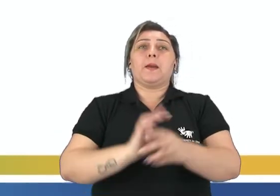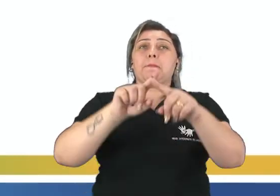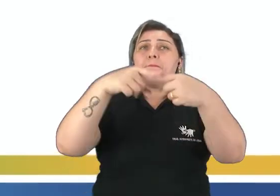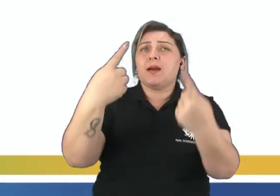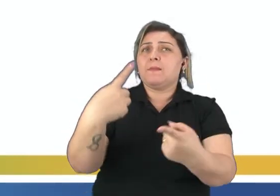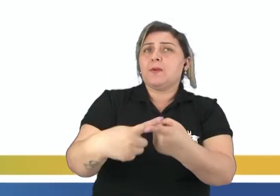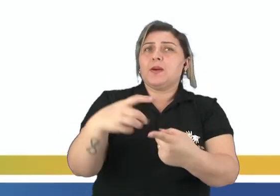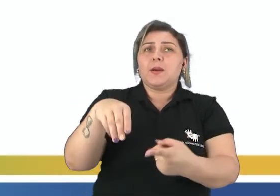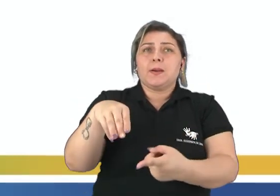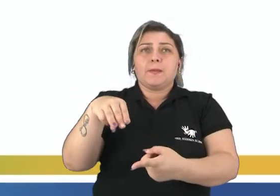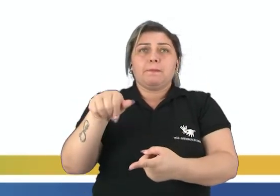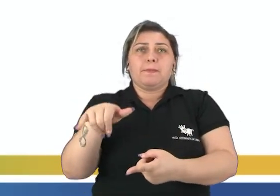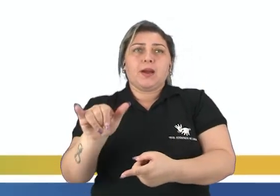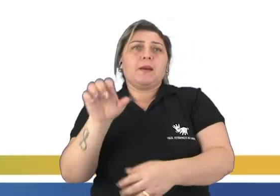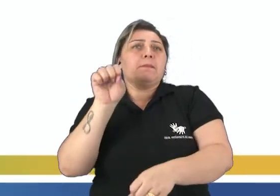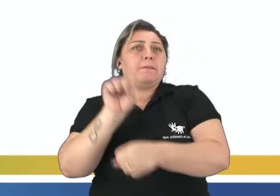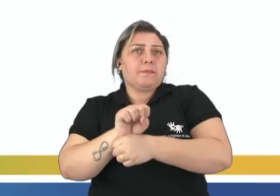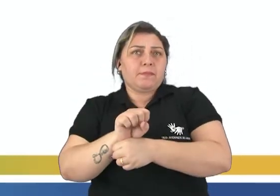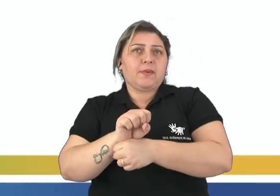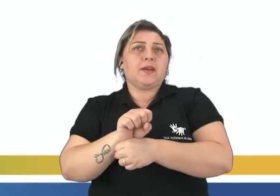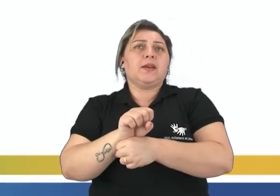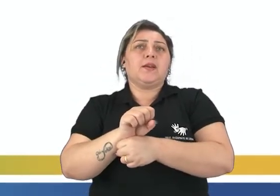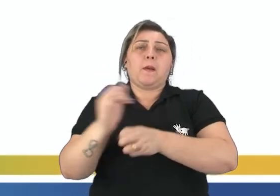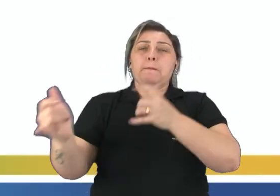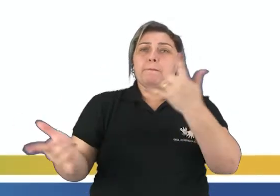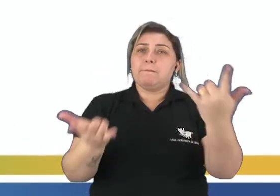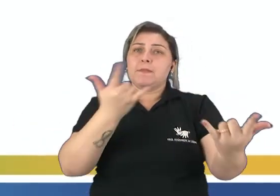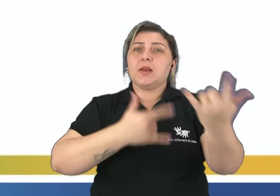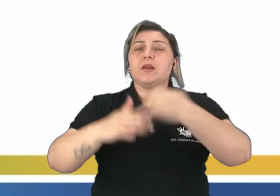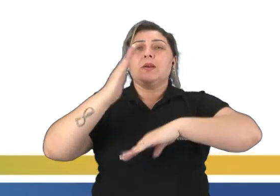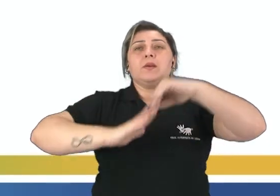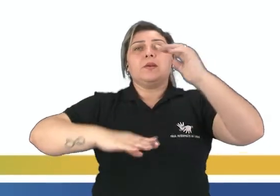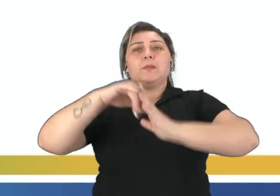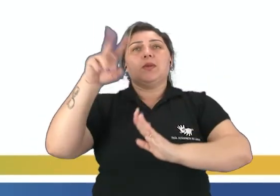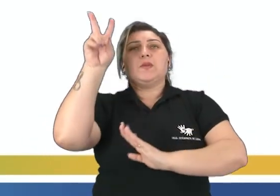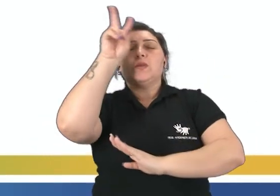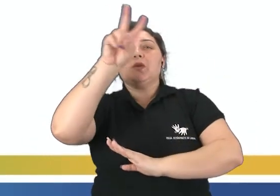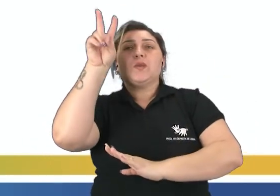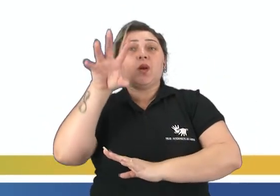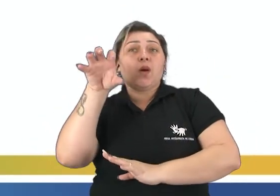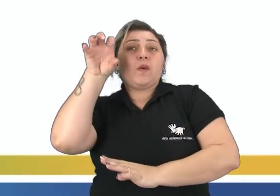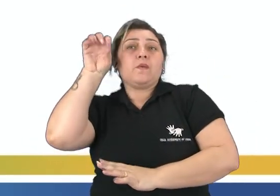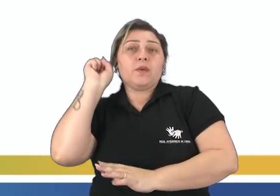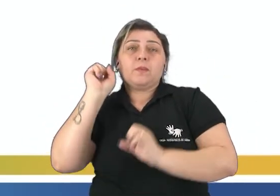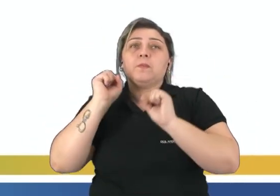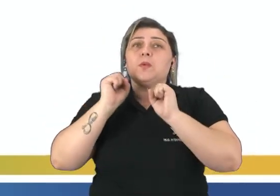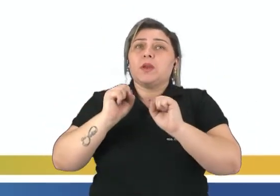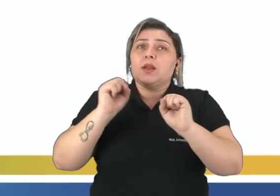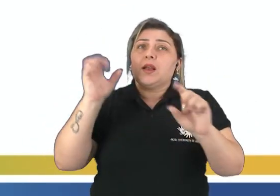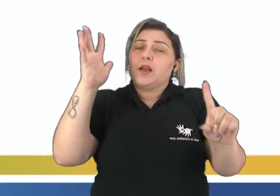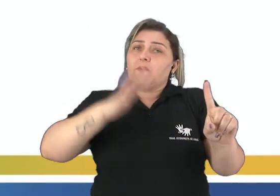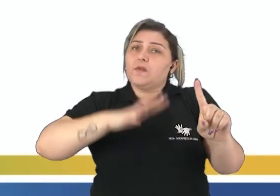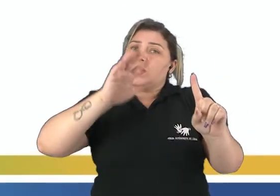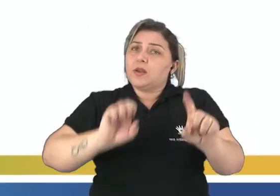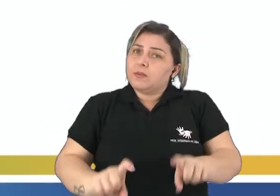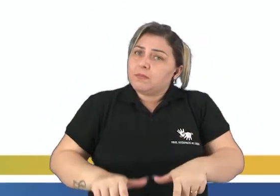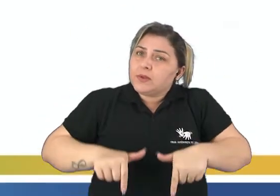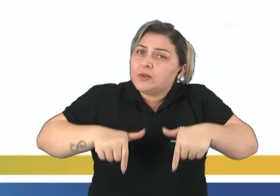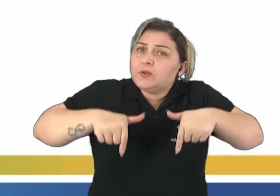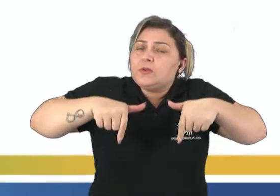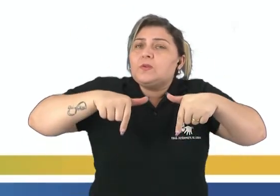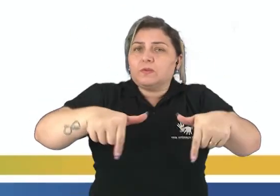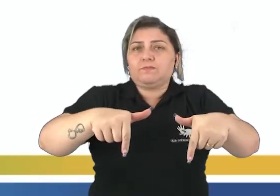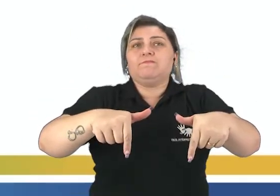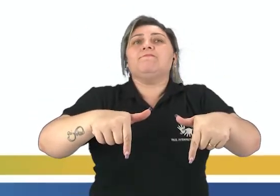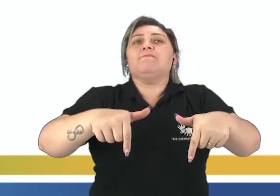Mas porque Maya teve uma pausa da sua brilhante carreira para ter uma história ouvida e poder causar influência para lutar em prol de uma